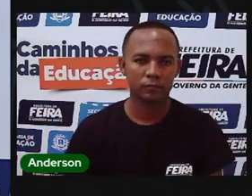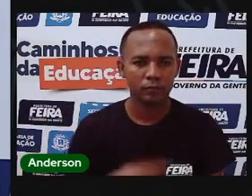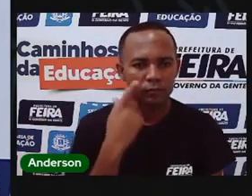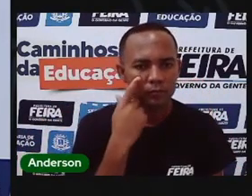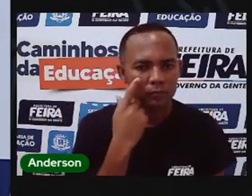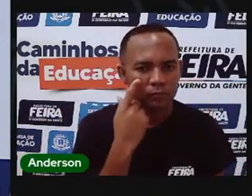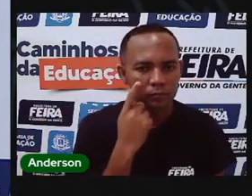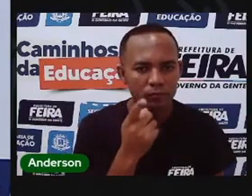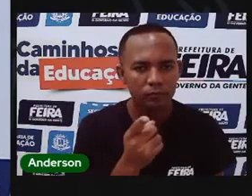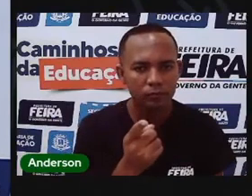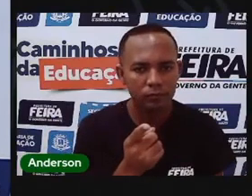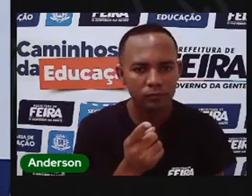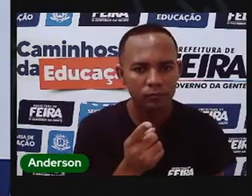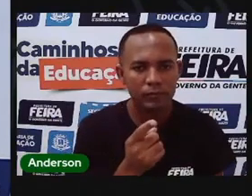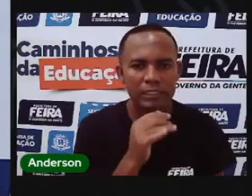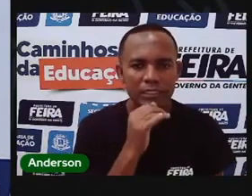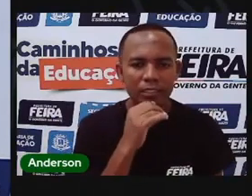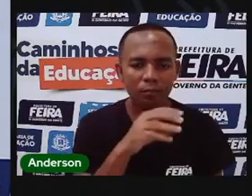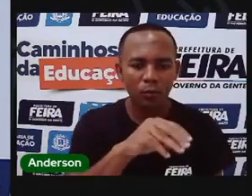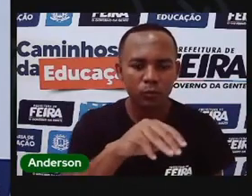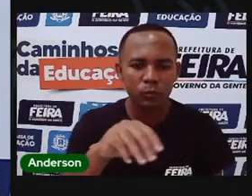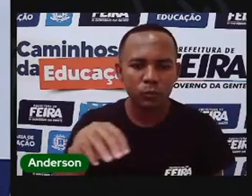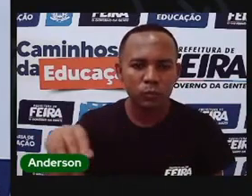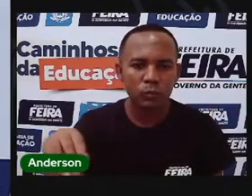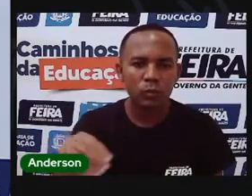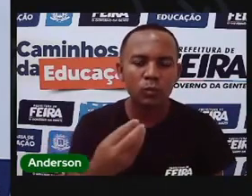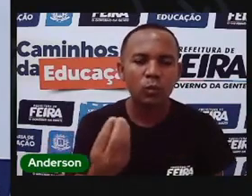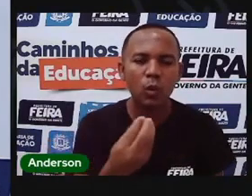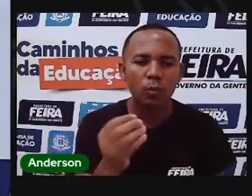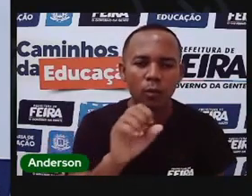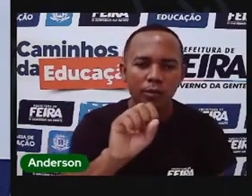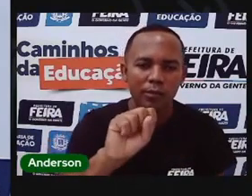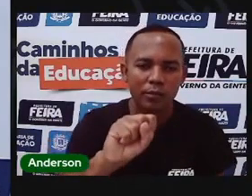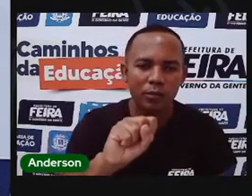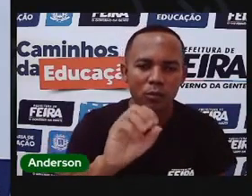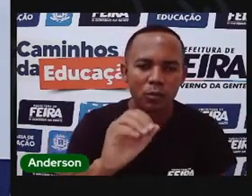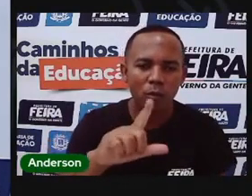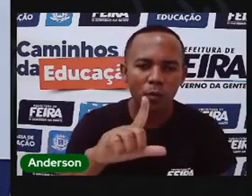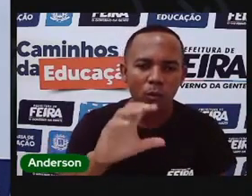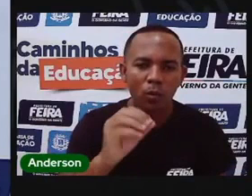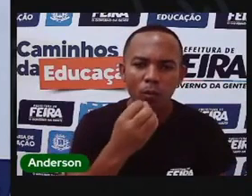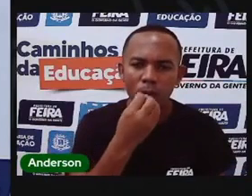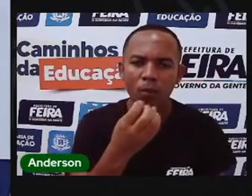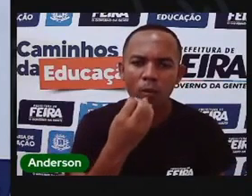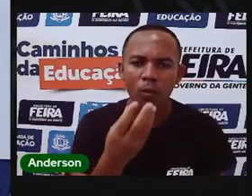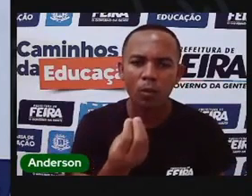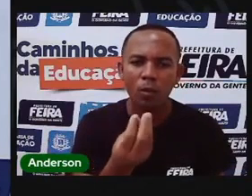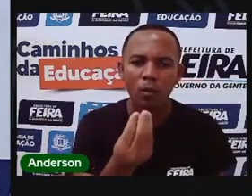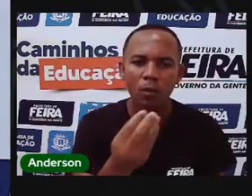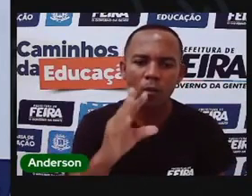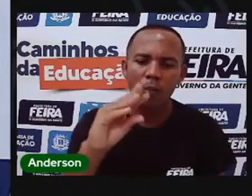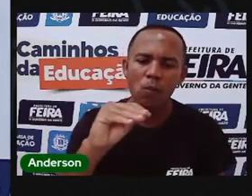Olha só. Olha o tipo de solo. É um solo que... Olha, bem mais compacto, tá